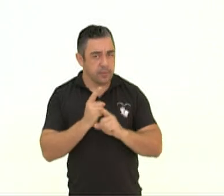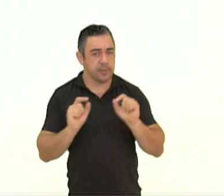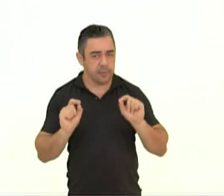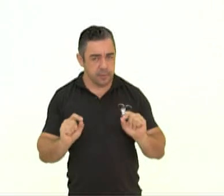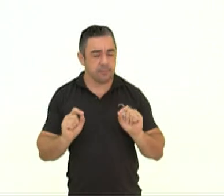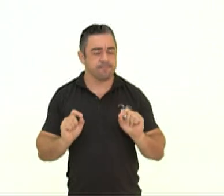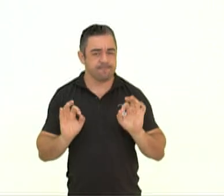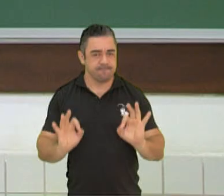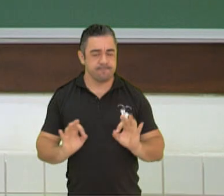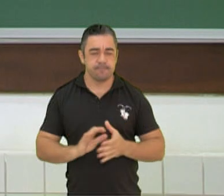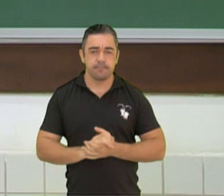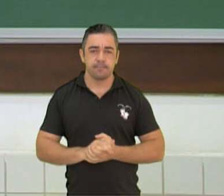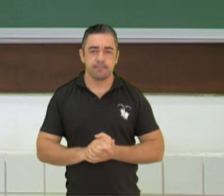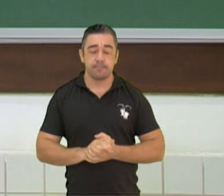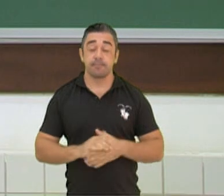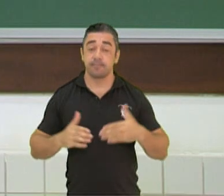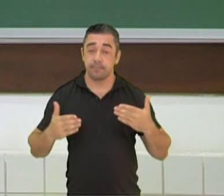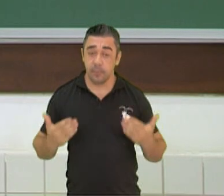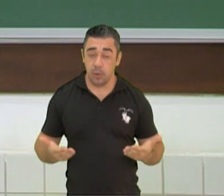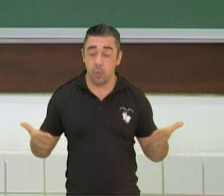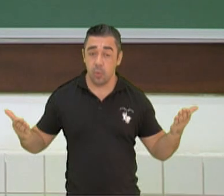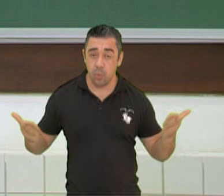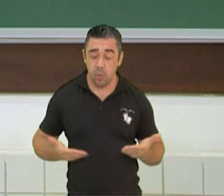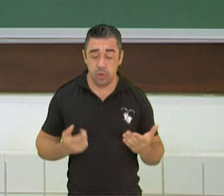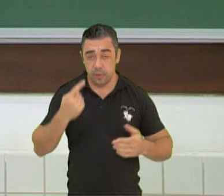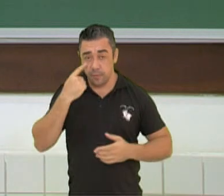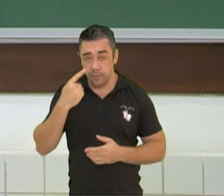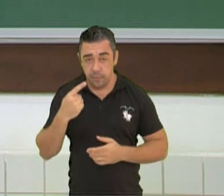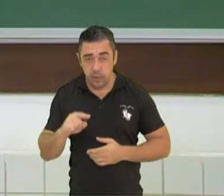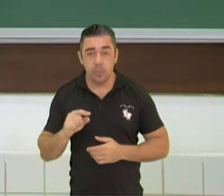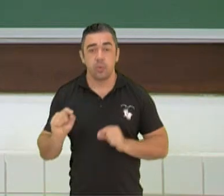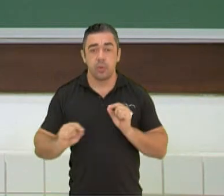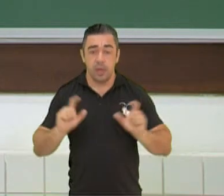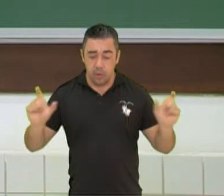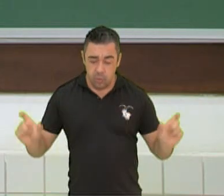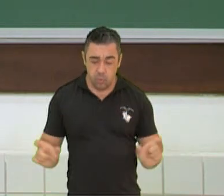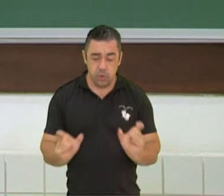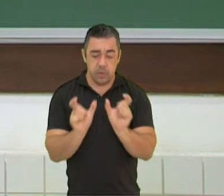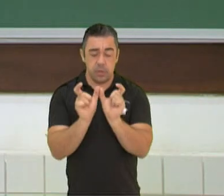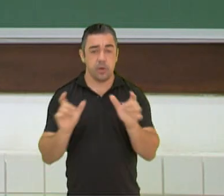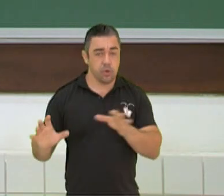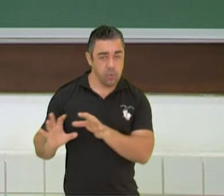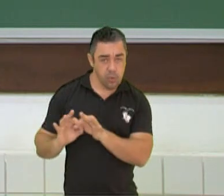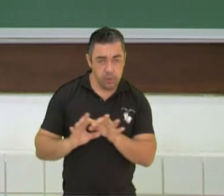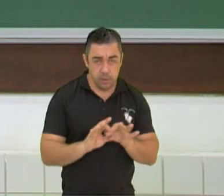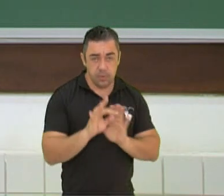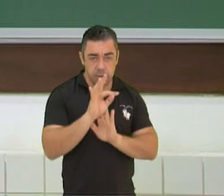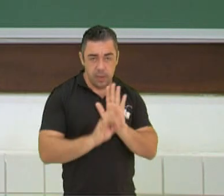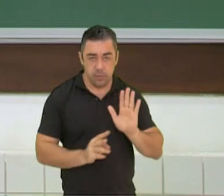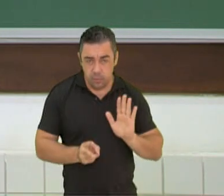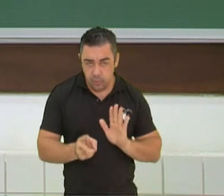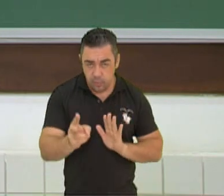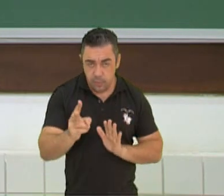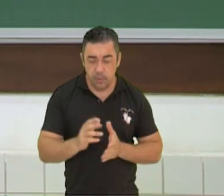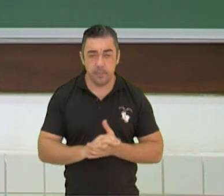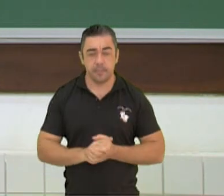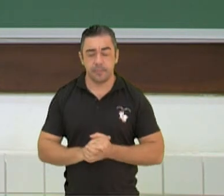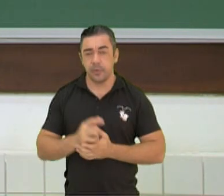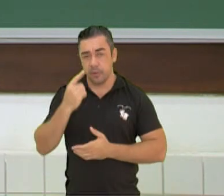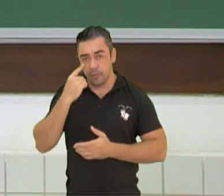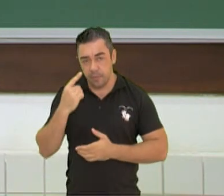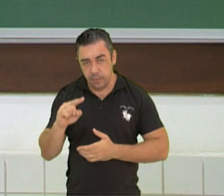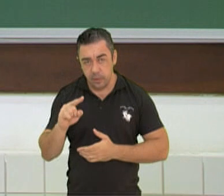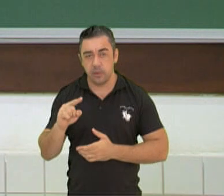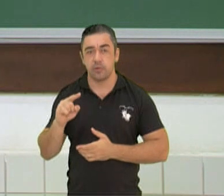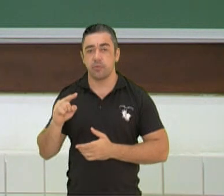com certeza. Bom, gente, hoje trabalhamos a nossa coesão textual sequencial,